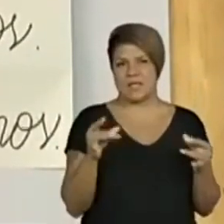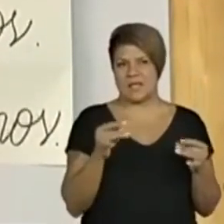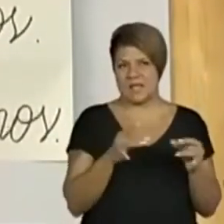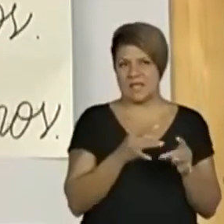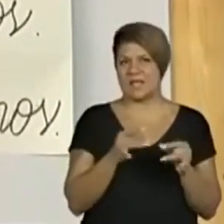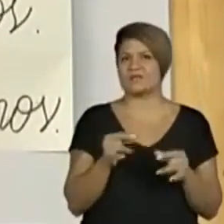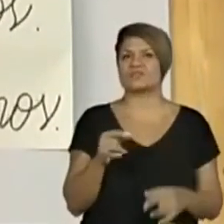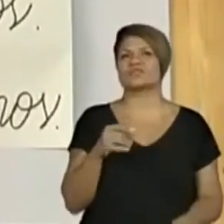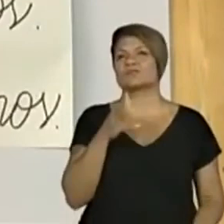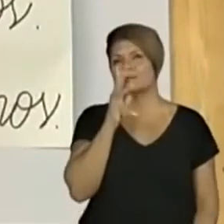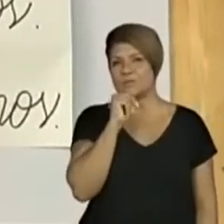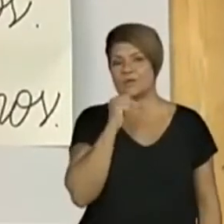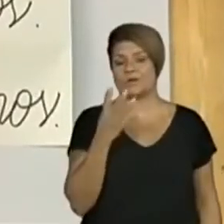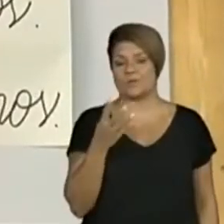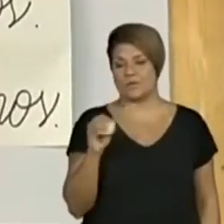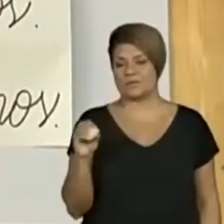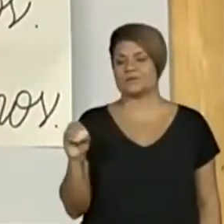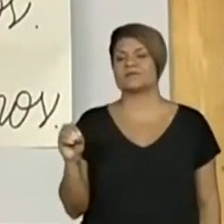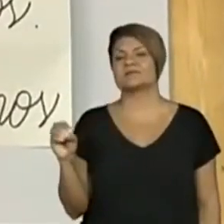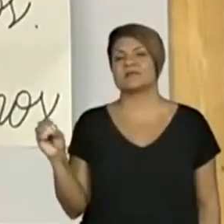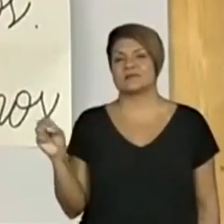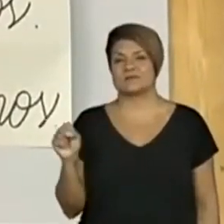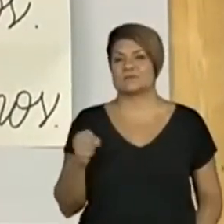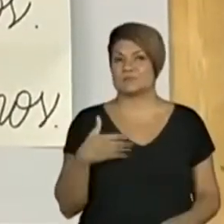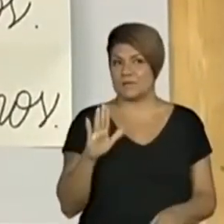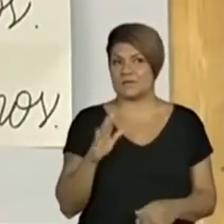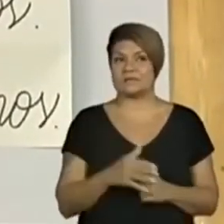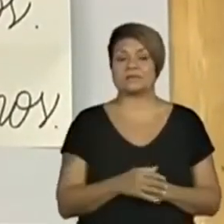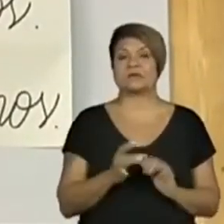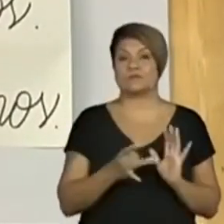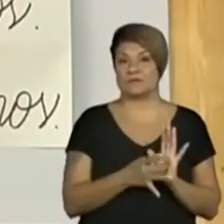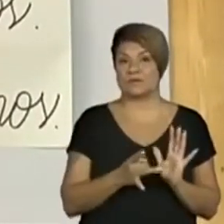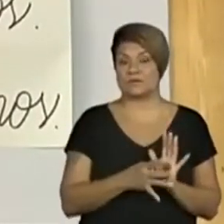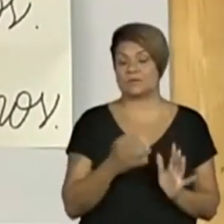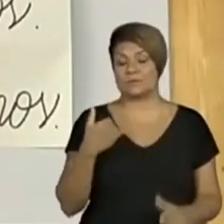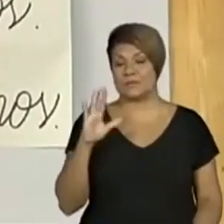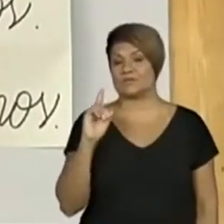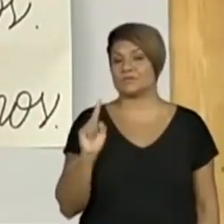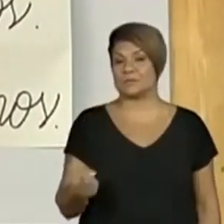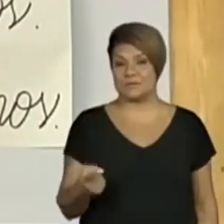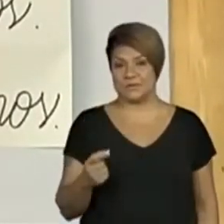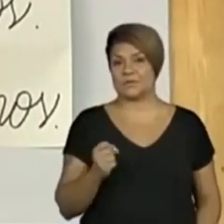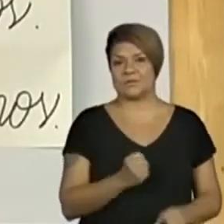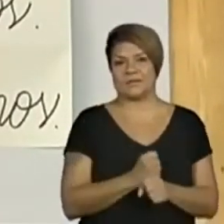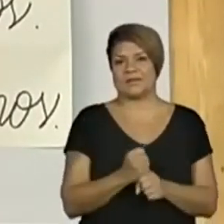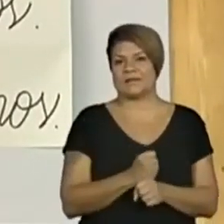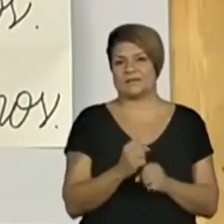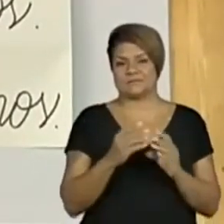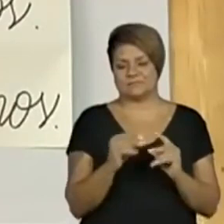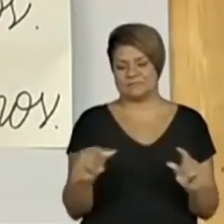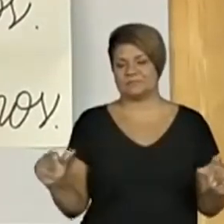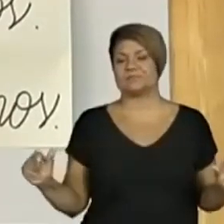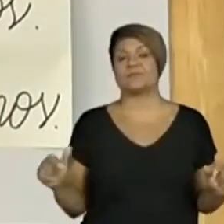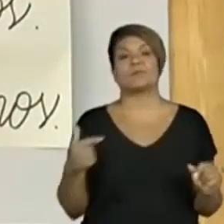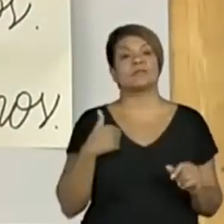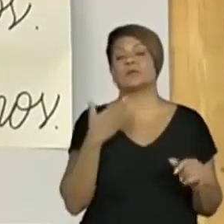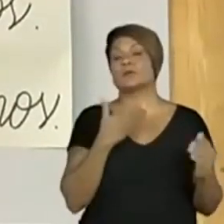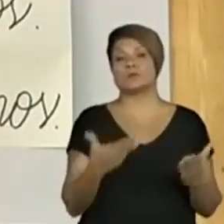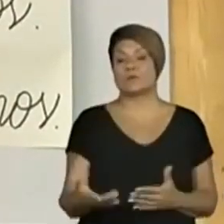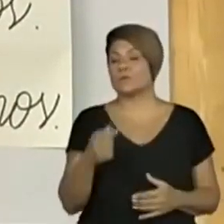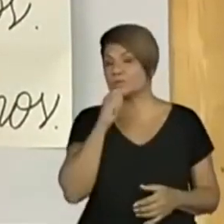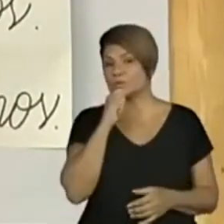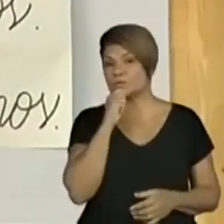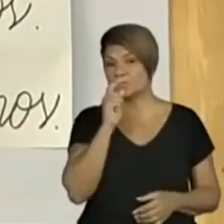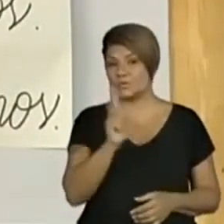de 400 anos o vidro mais de mil anos e eu não trouxe aqui